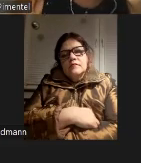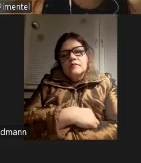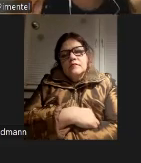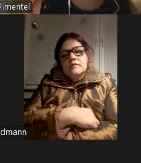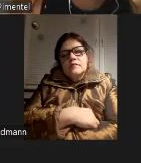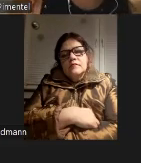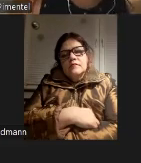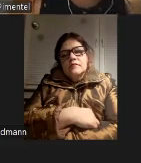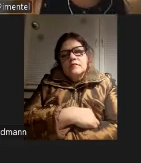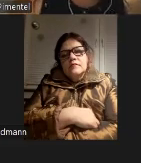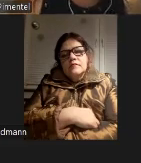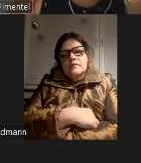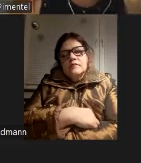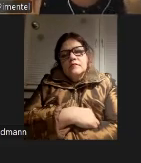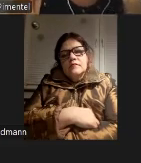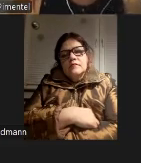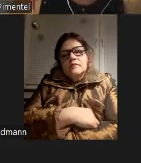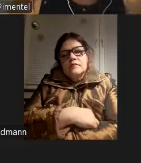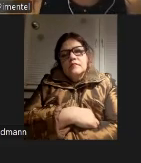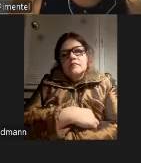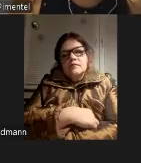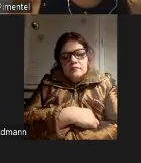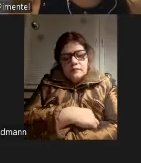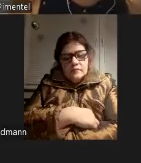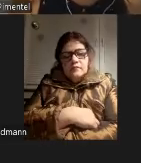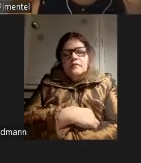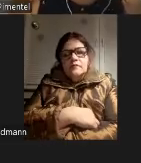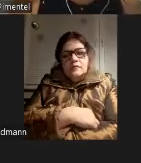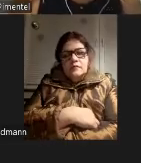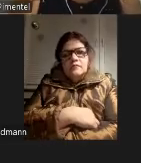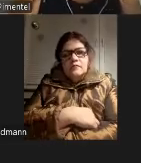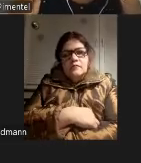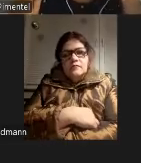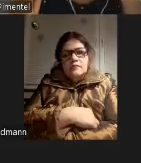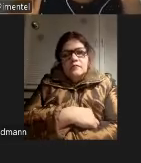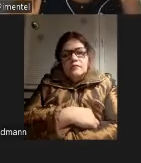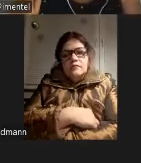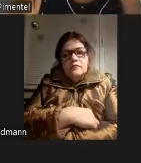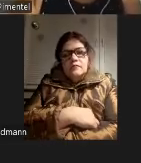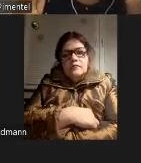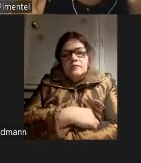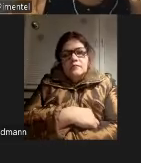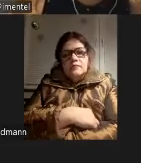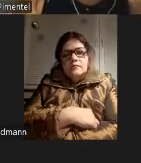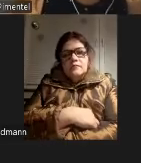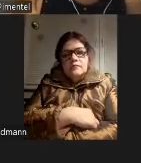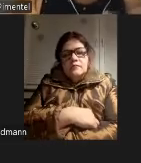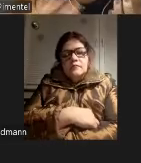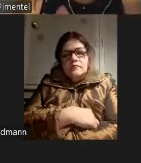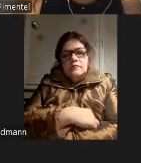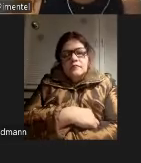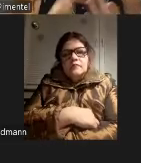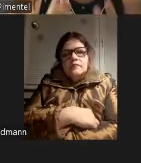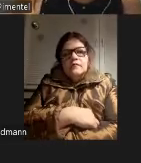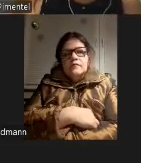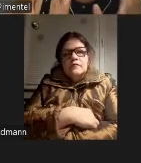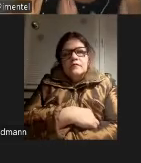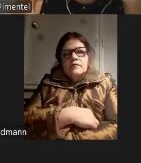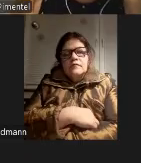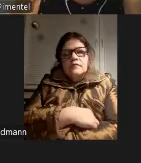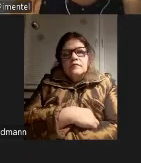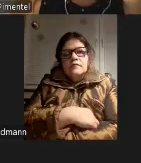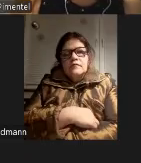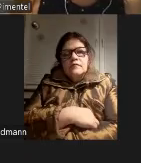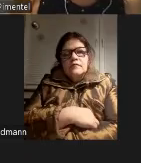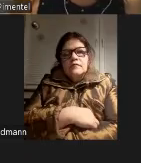esse compromisso com a saúde do nosso paciente, e, de novo, para aqueles que não querem tratar, a gente faz parte da equipe